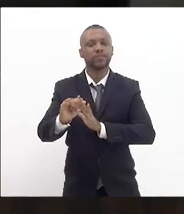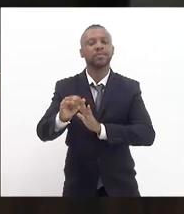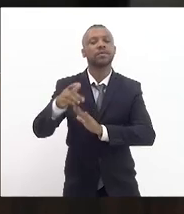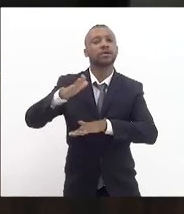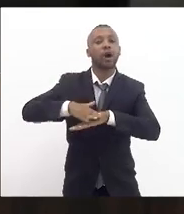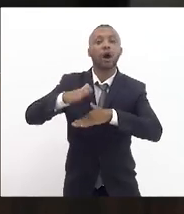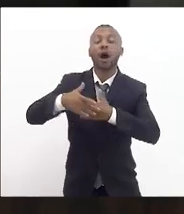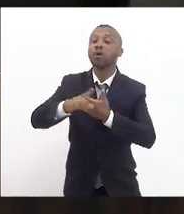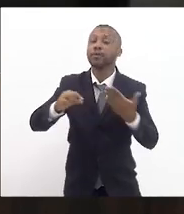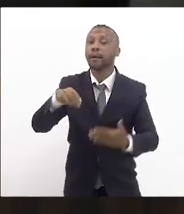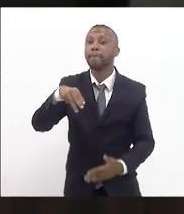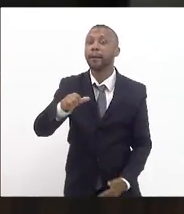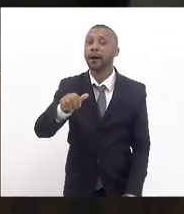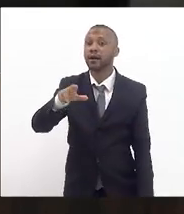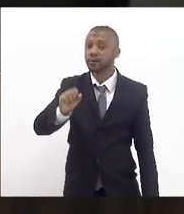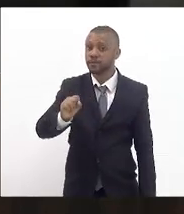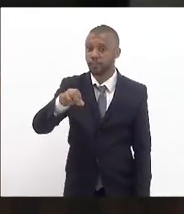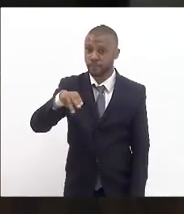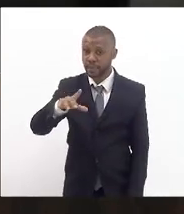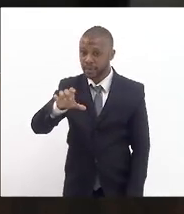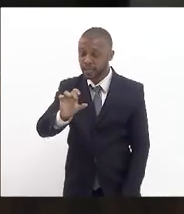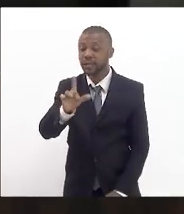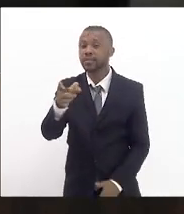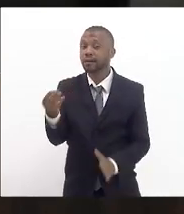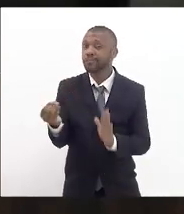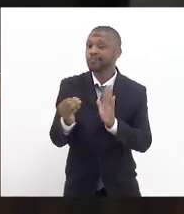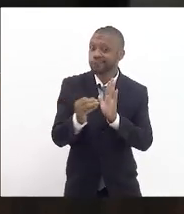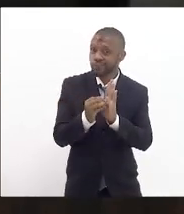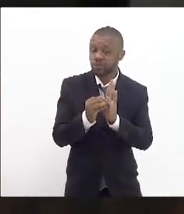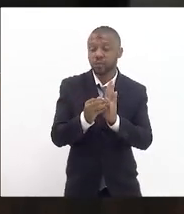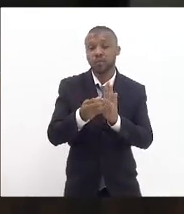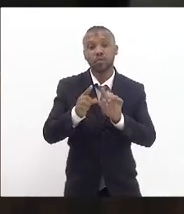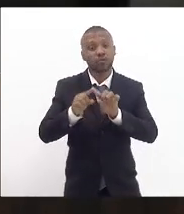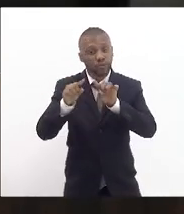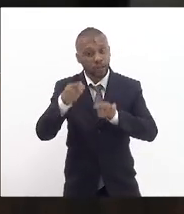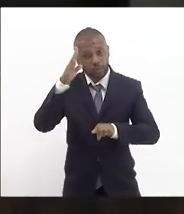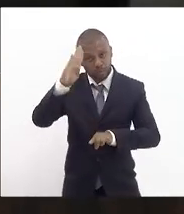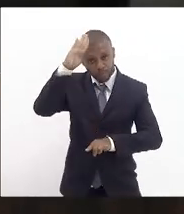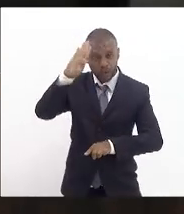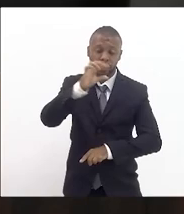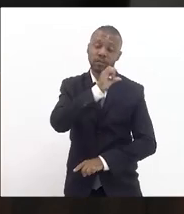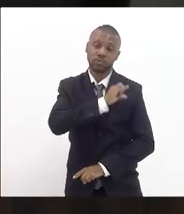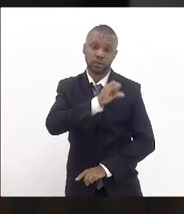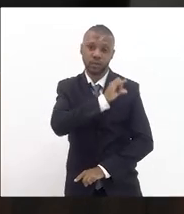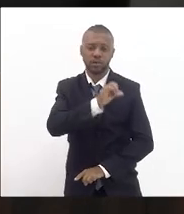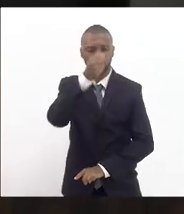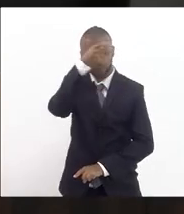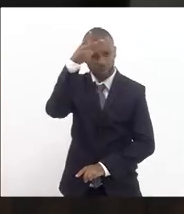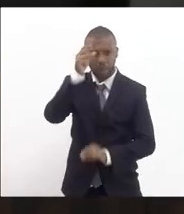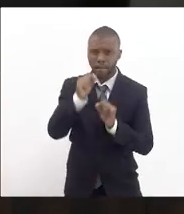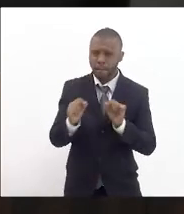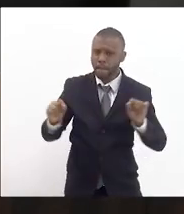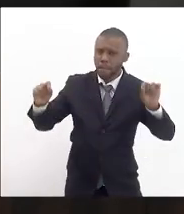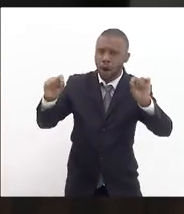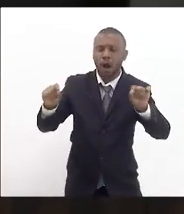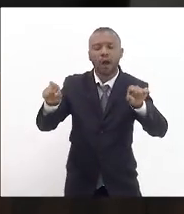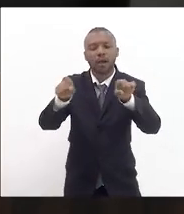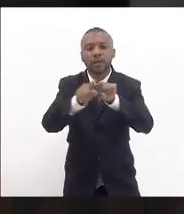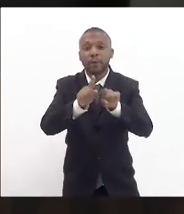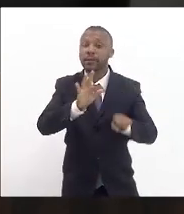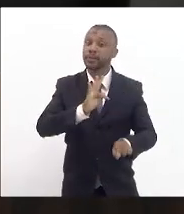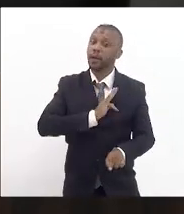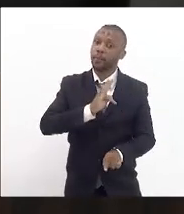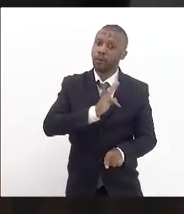Miller, que dispõe sobre a inclusão dos remanescentes do Corpo de Bombeiros dos municípios do Estado do Rio de Janeiro nos quadros da Polícia Militar do Estado do Rio de